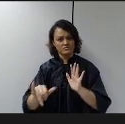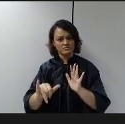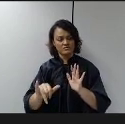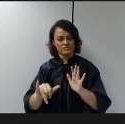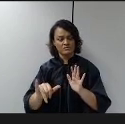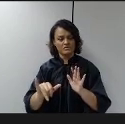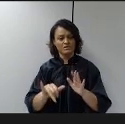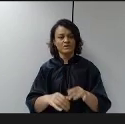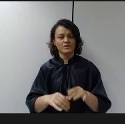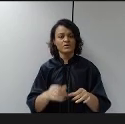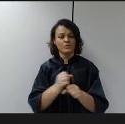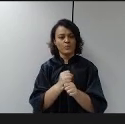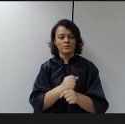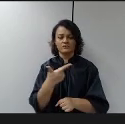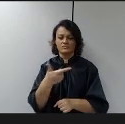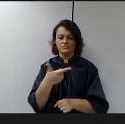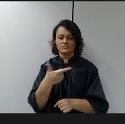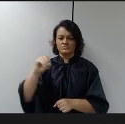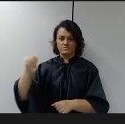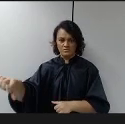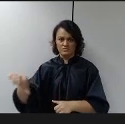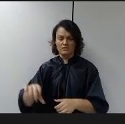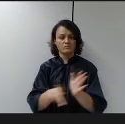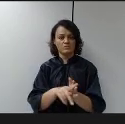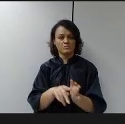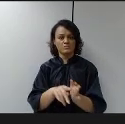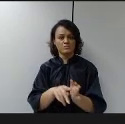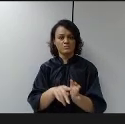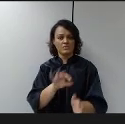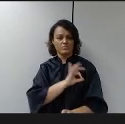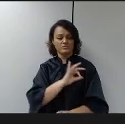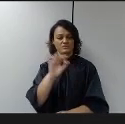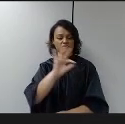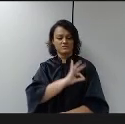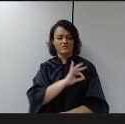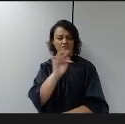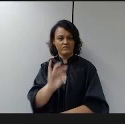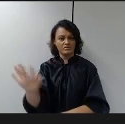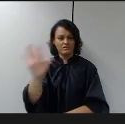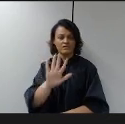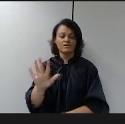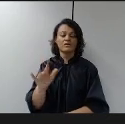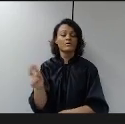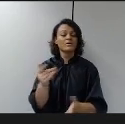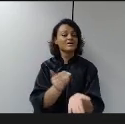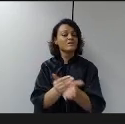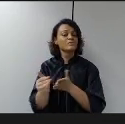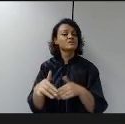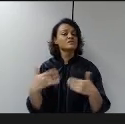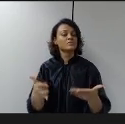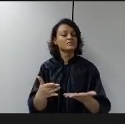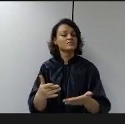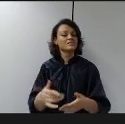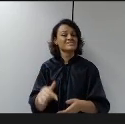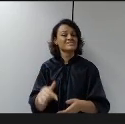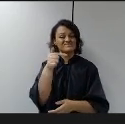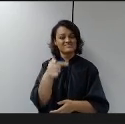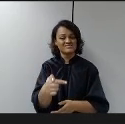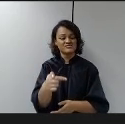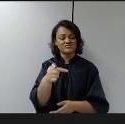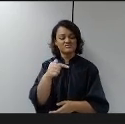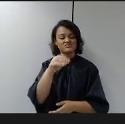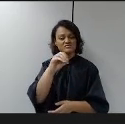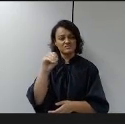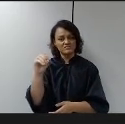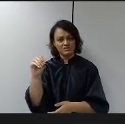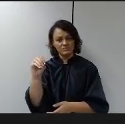2009, da Polícia Rodoviária Federal, previa a nomeação inicialmente de 750 vagas. E a cláusula